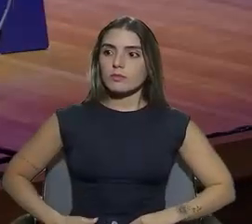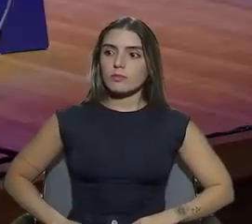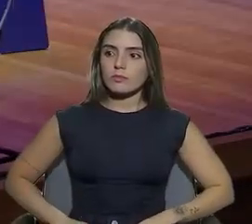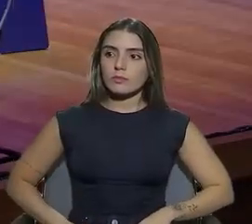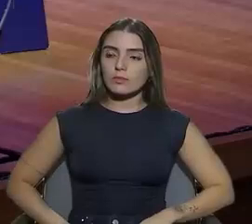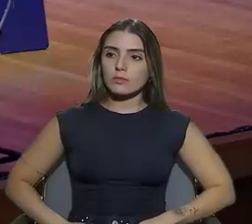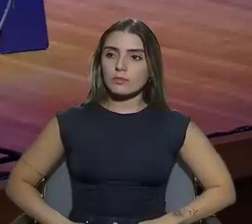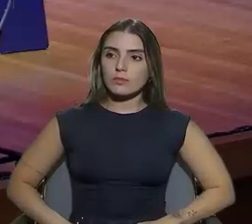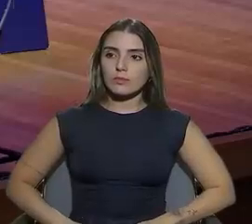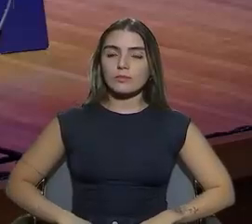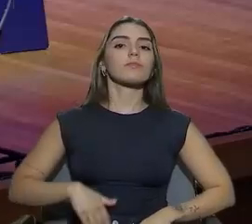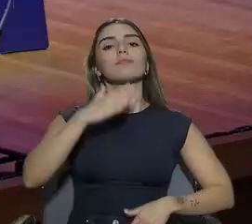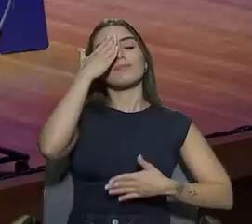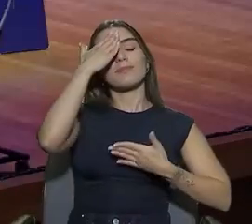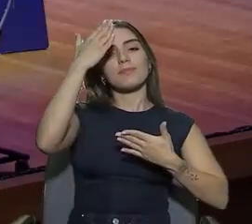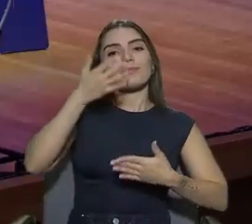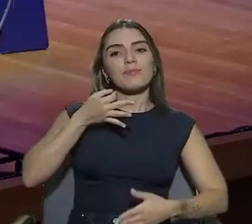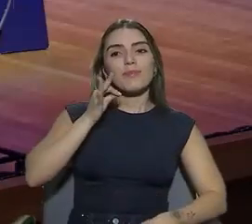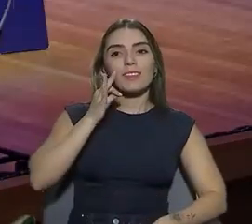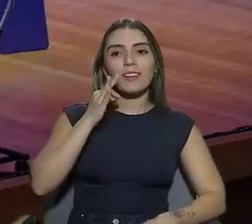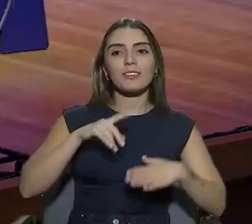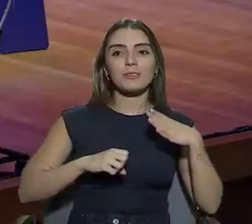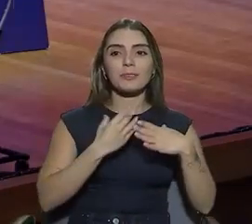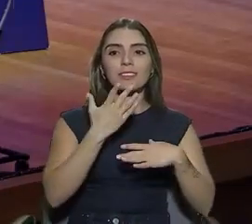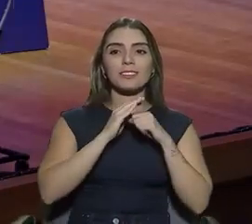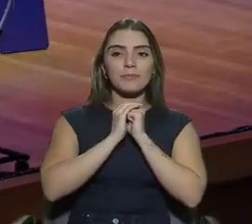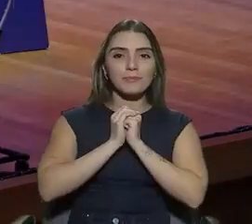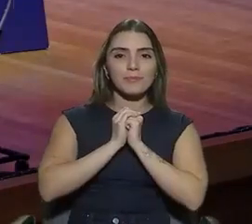Obrigada pelo café com as plantas de oração.